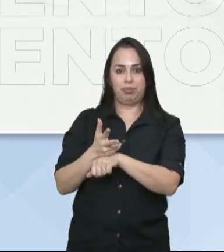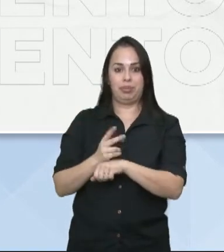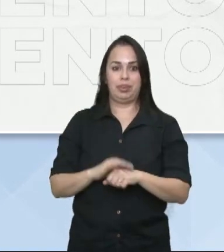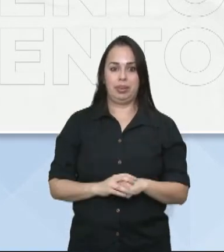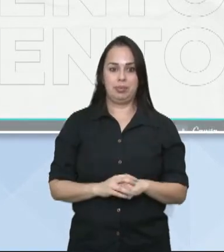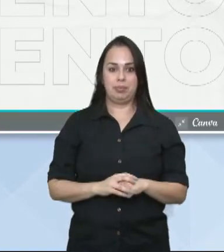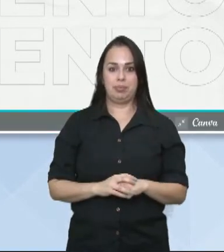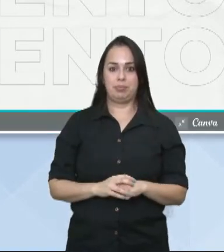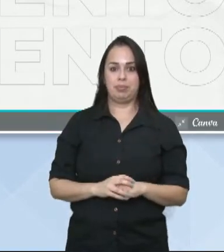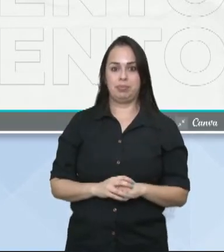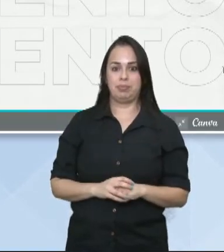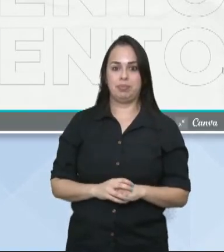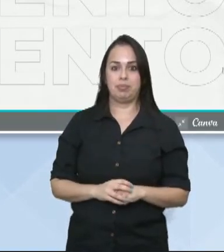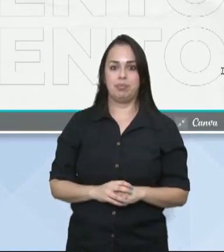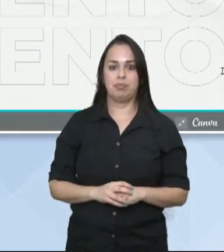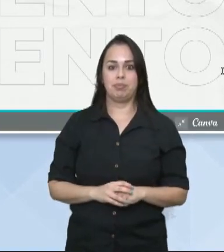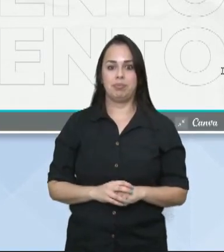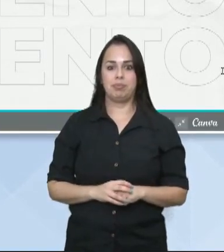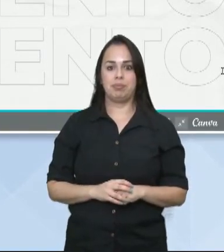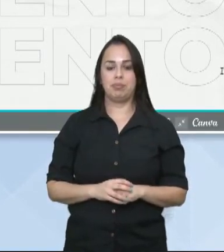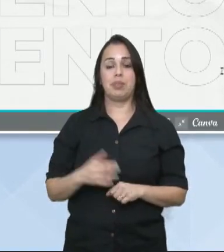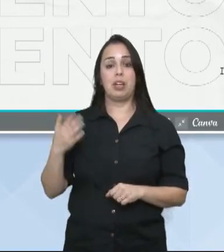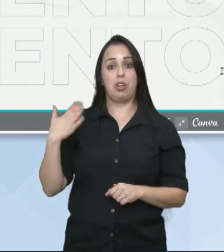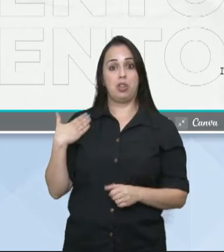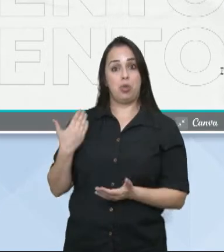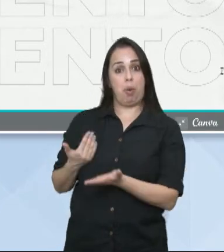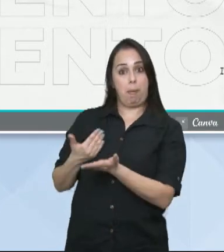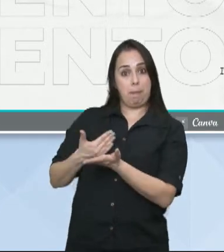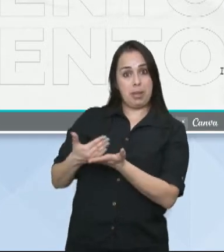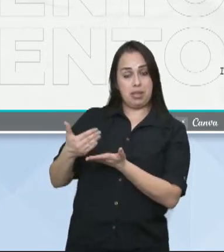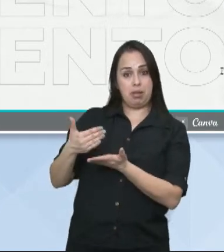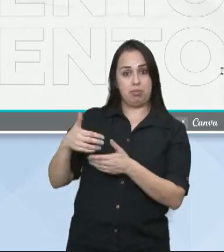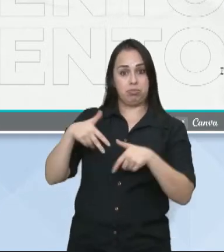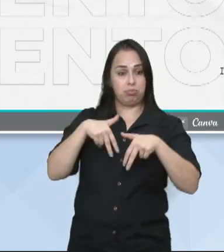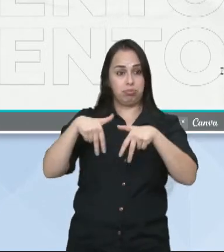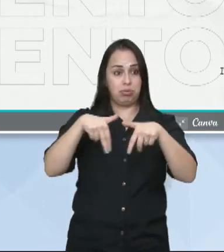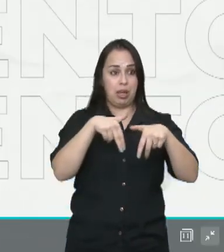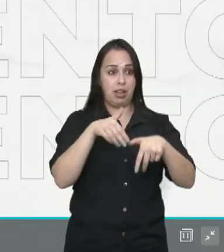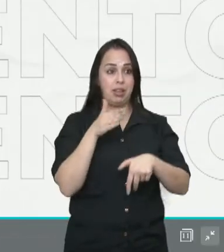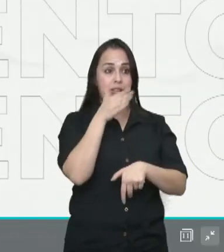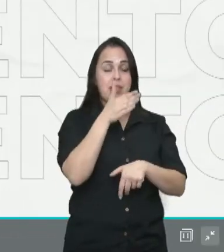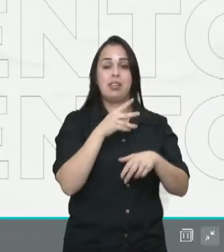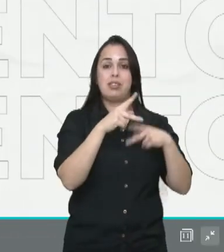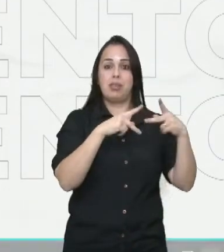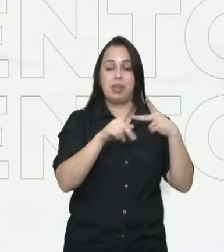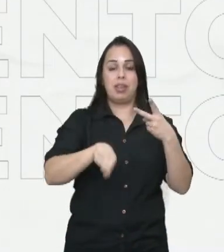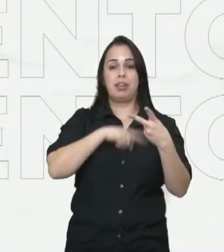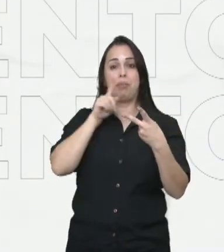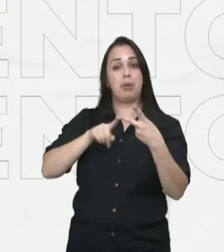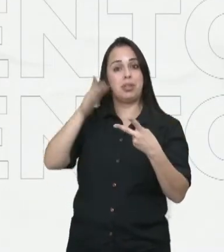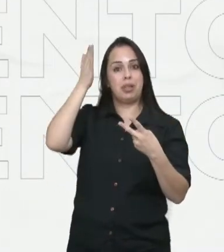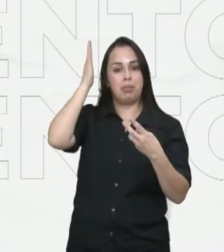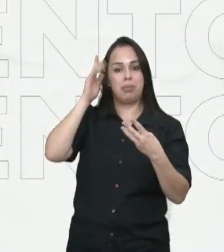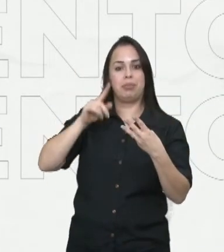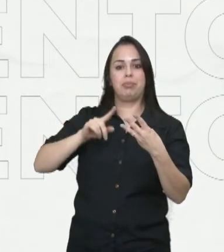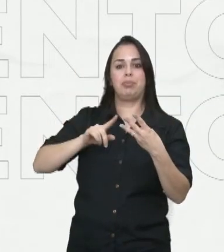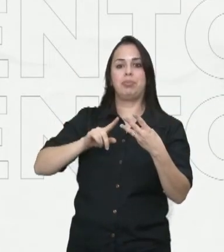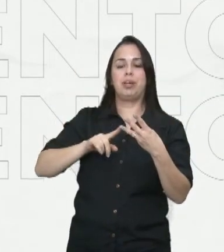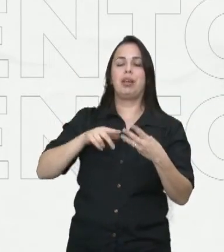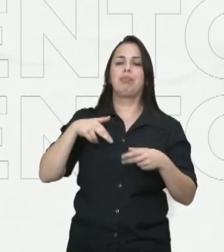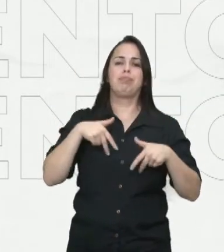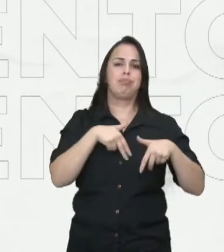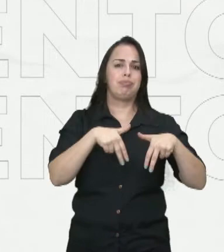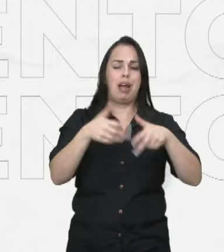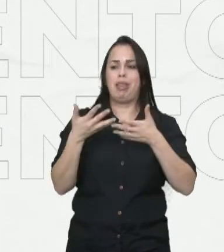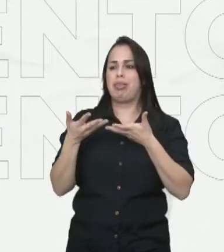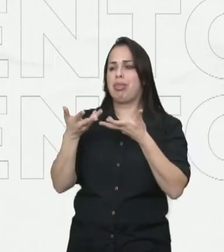da... Nós começamos em São José dos Campos, nós fomos para Taubaté, fizemos caminhadas, fomos super